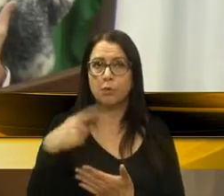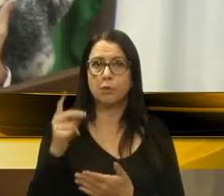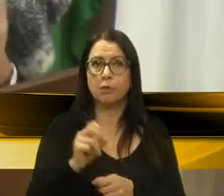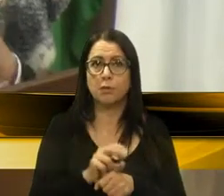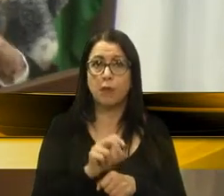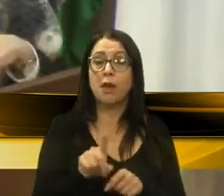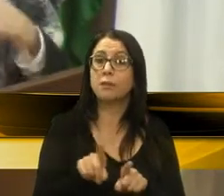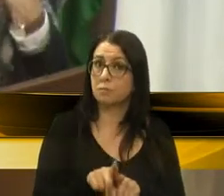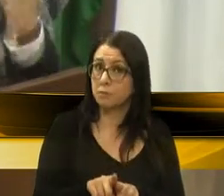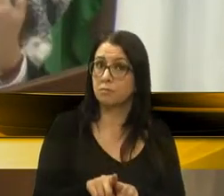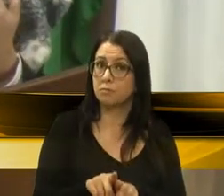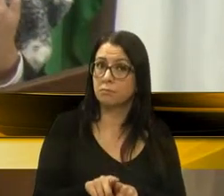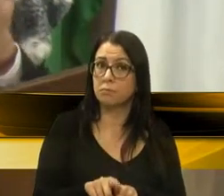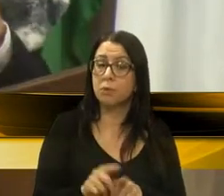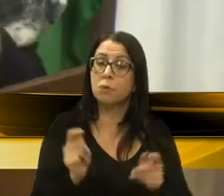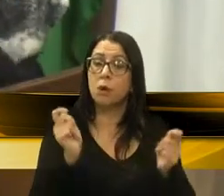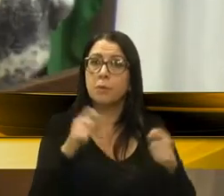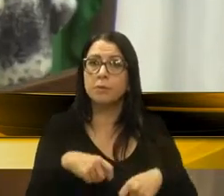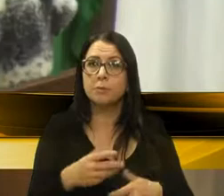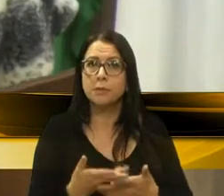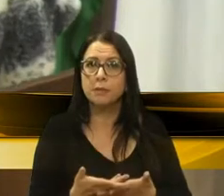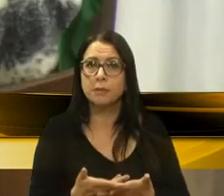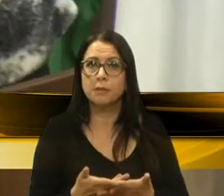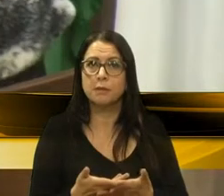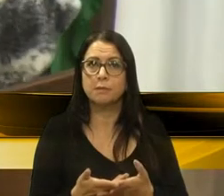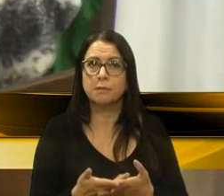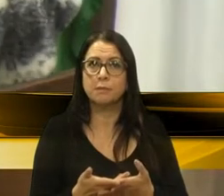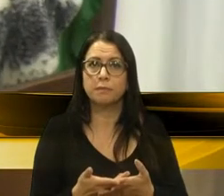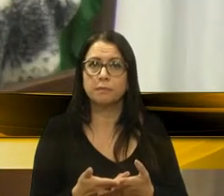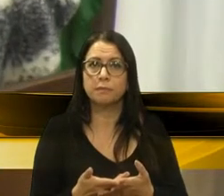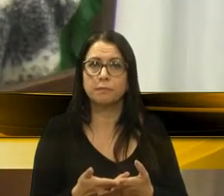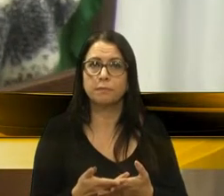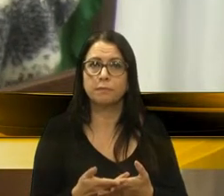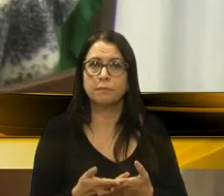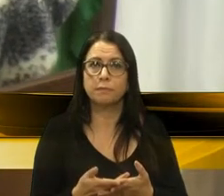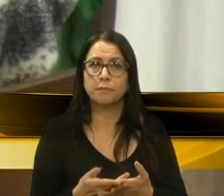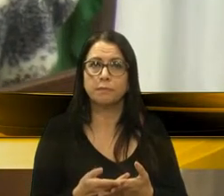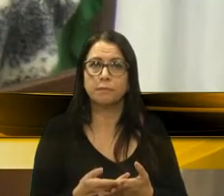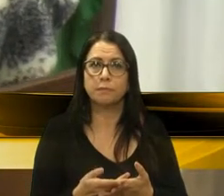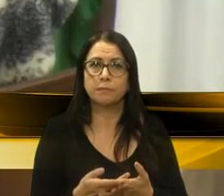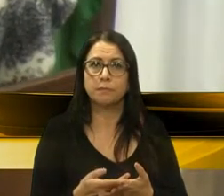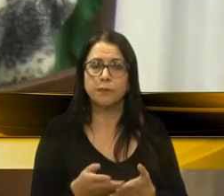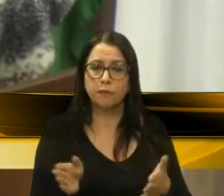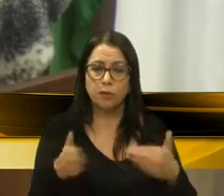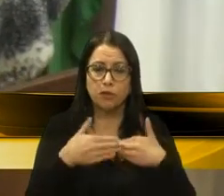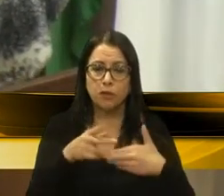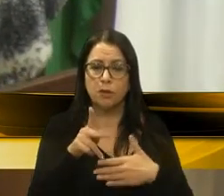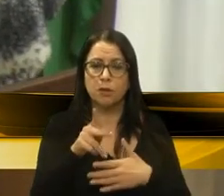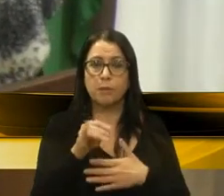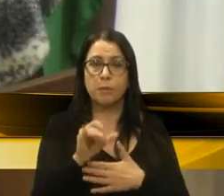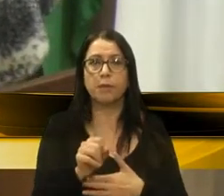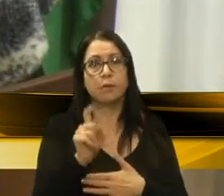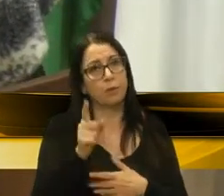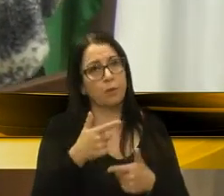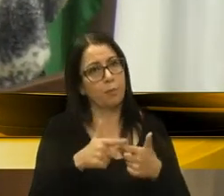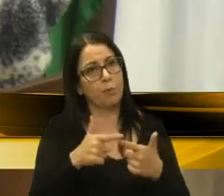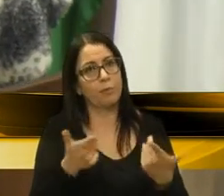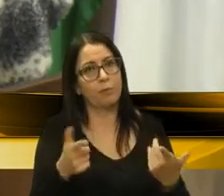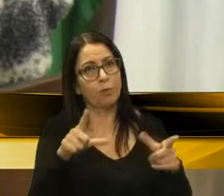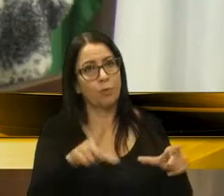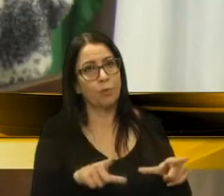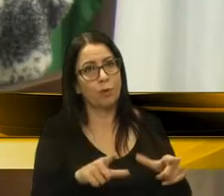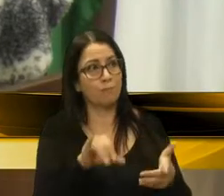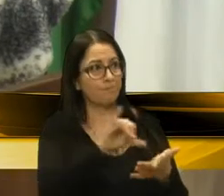vagas também como uma possibilidade de nós fecharmos a PIX, que é um problema, esse lugar